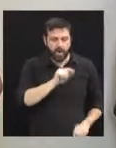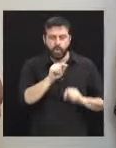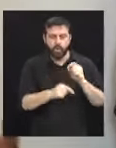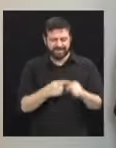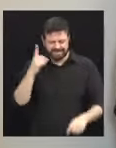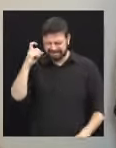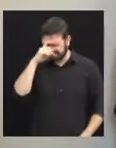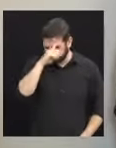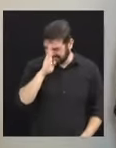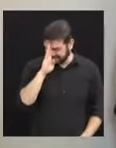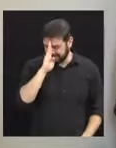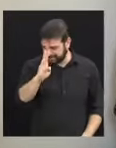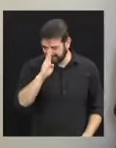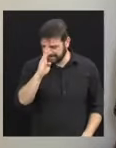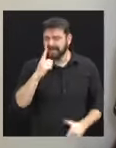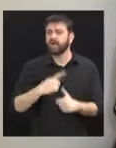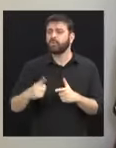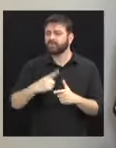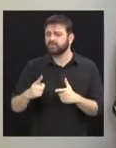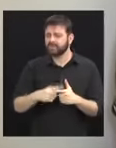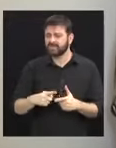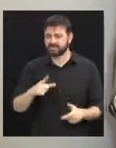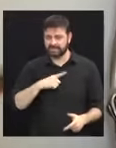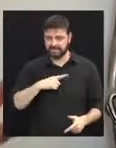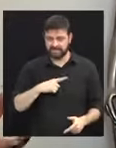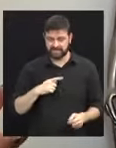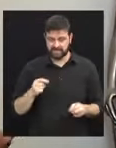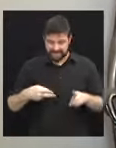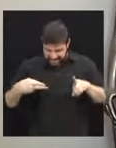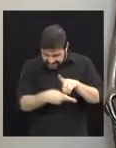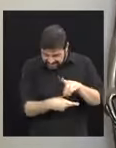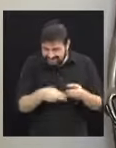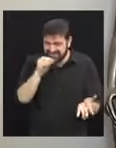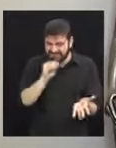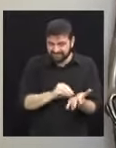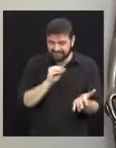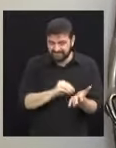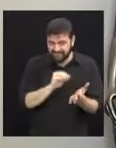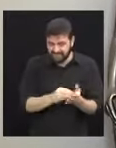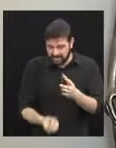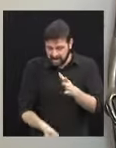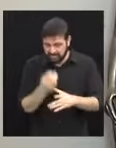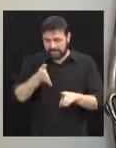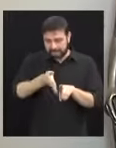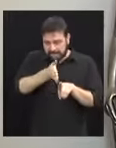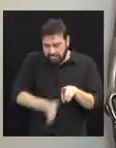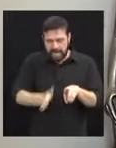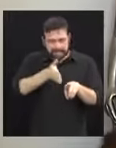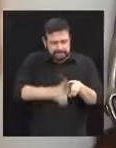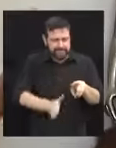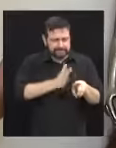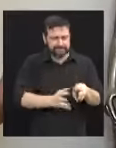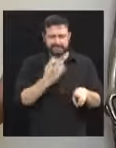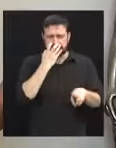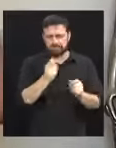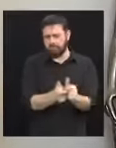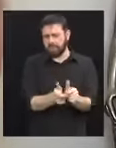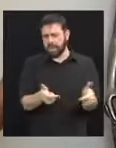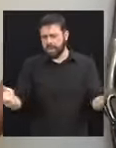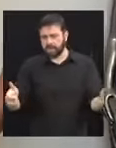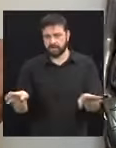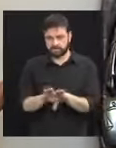maior dificuldade? Qual que é o maior problema que se tem hoje? É a ausência da castração que faz gerar cada vez mais animais? O abandono, a gente